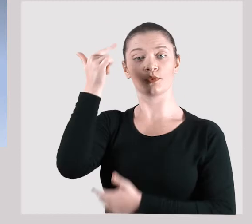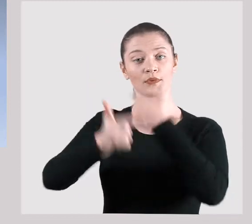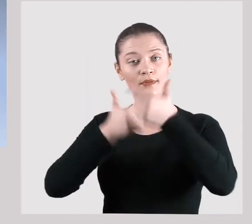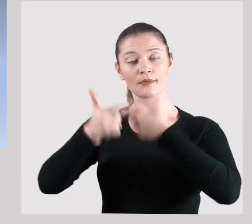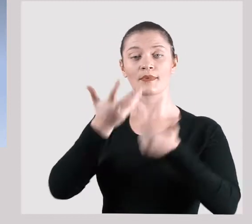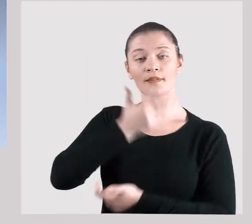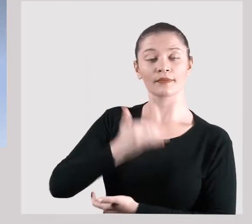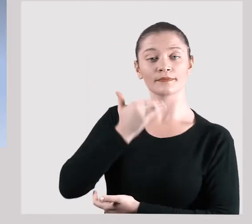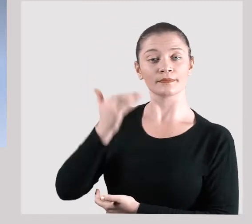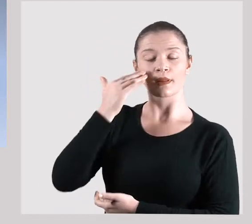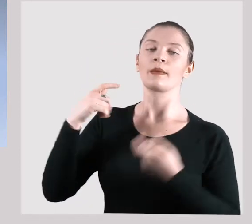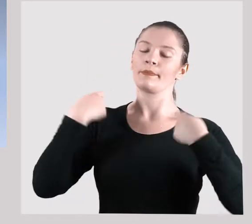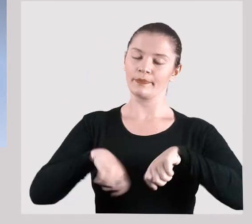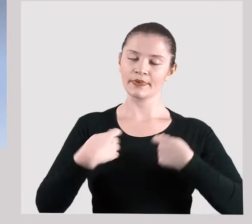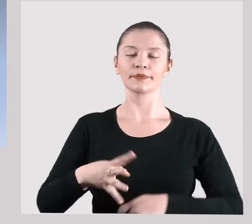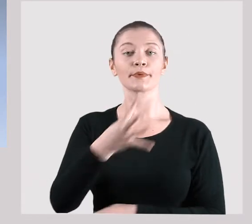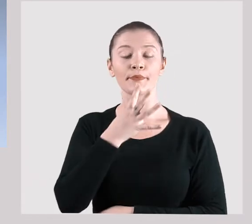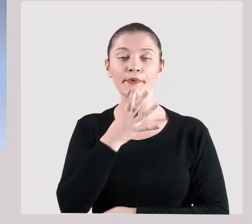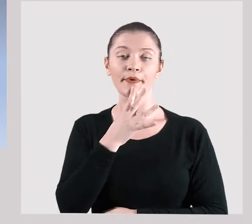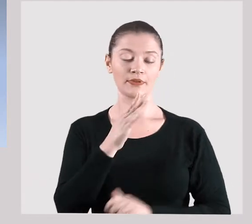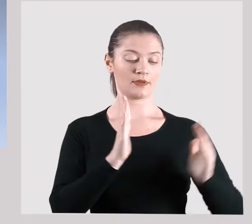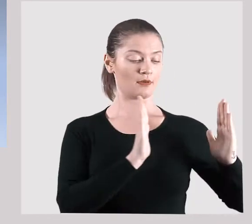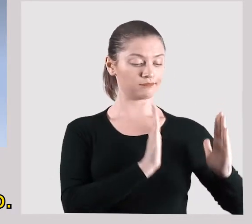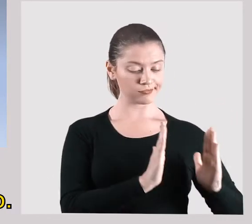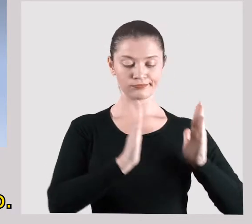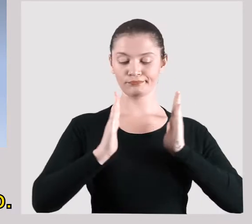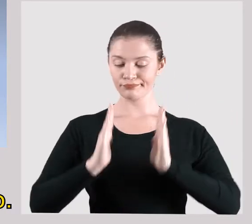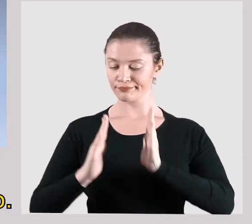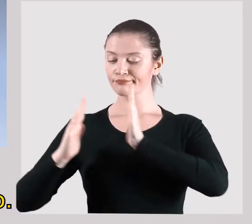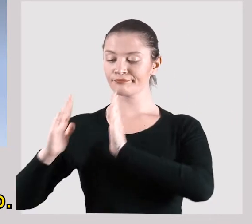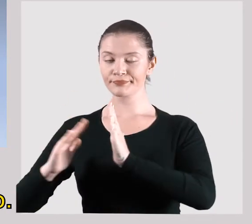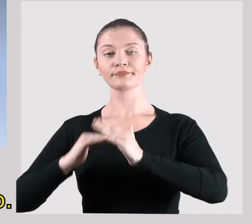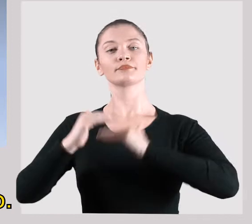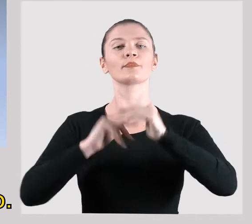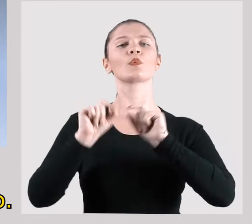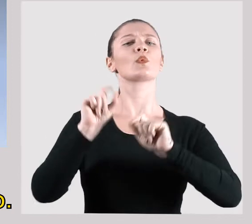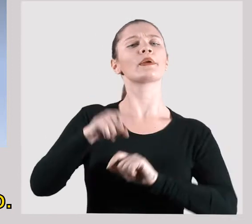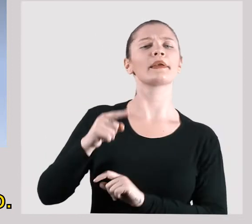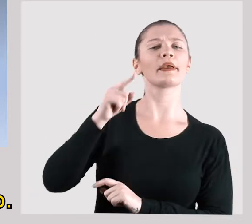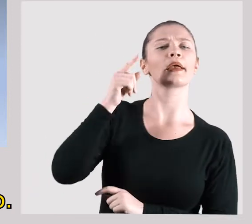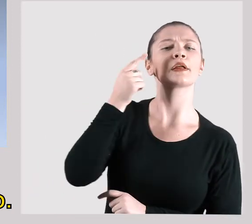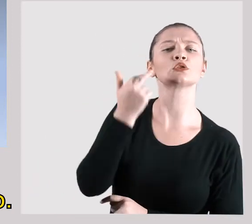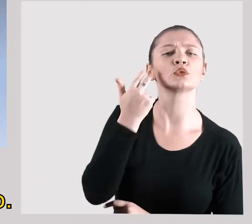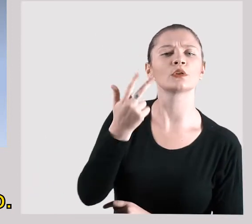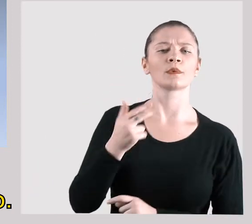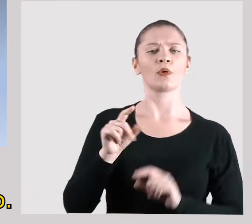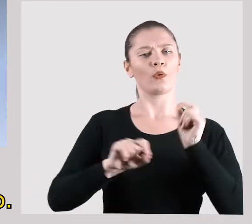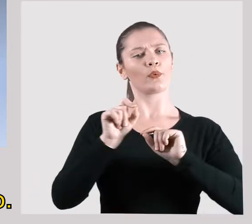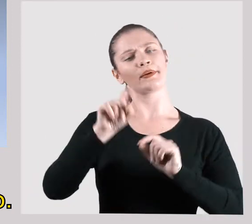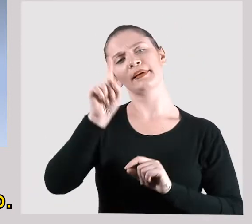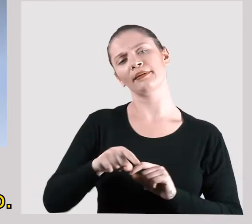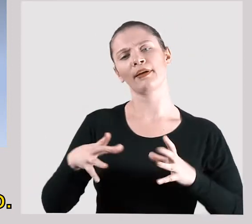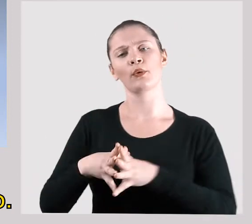bem as fases do desenvolvimento para saber o que é normal, o que faz parte, né, o que vai passar, do